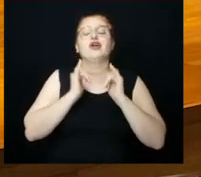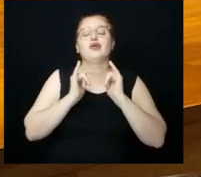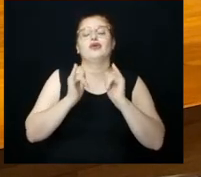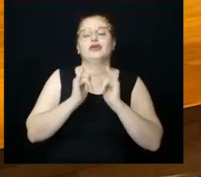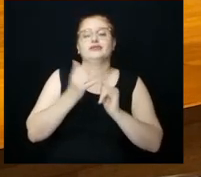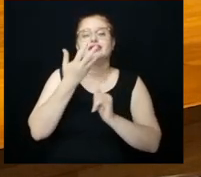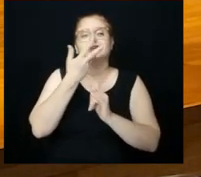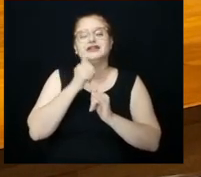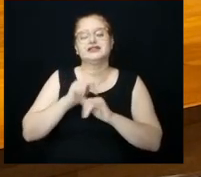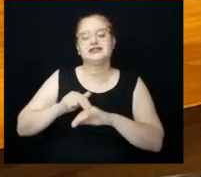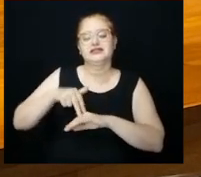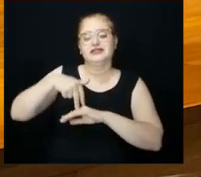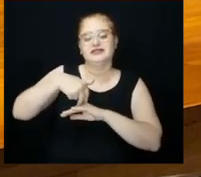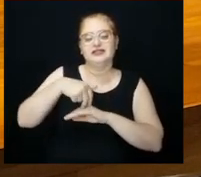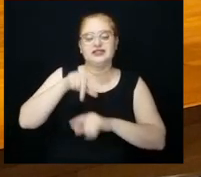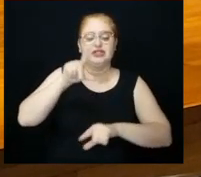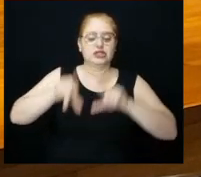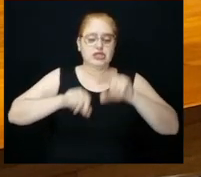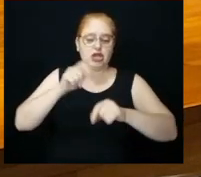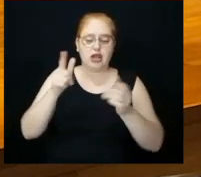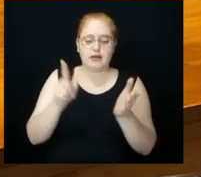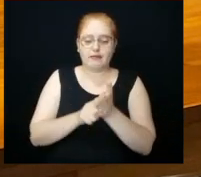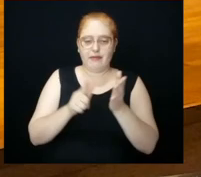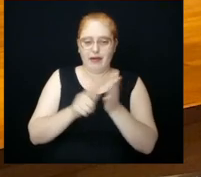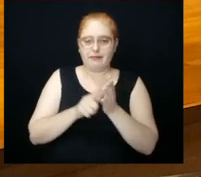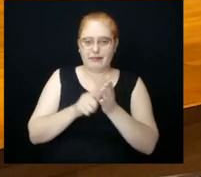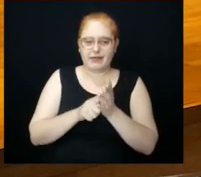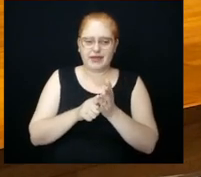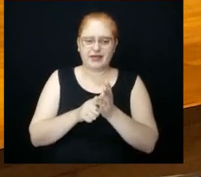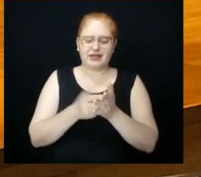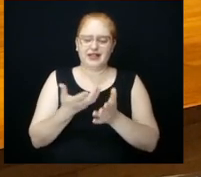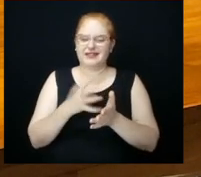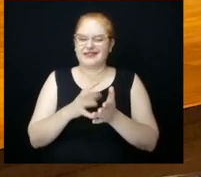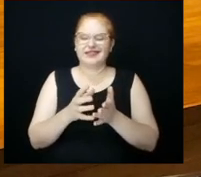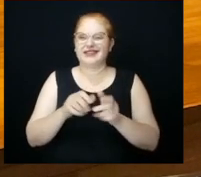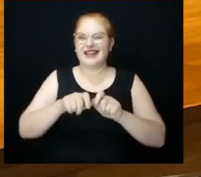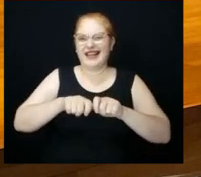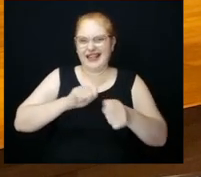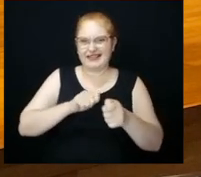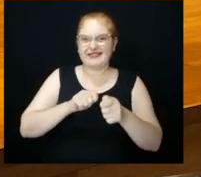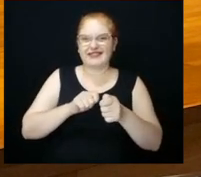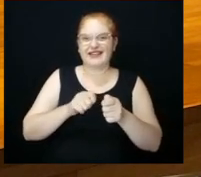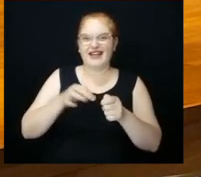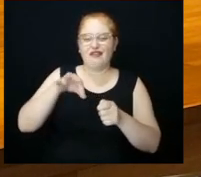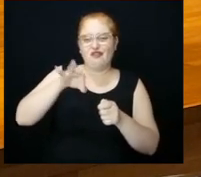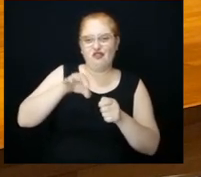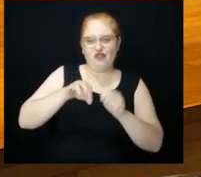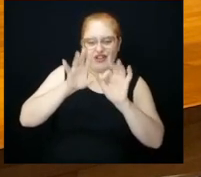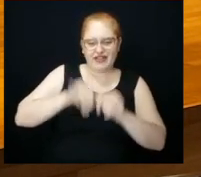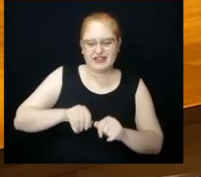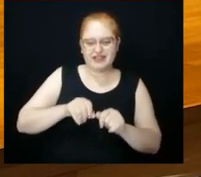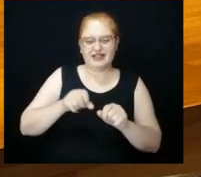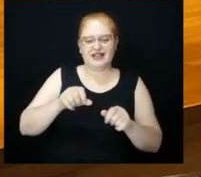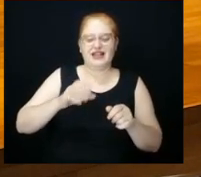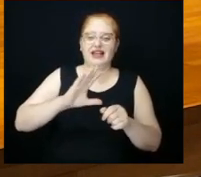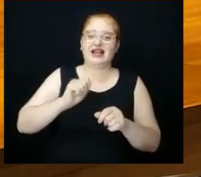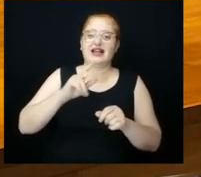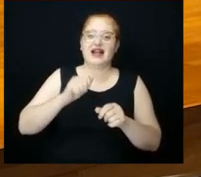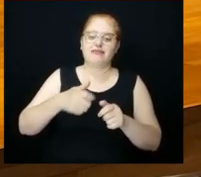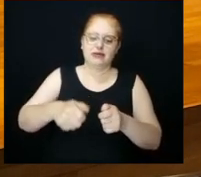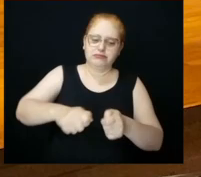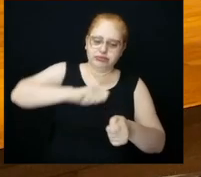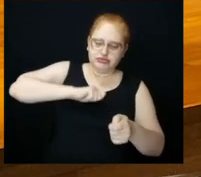O miúdo se levanta e escolhe entre os papéis, receando rasgar uma folha escrita. Acaba por arrancar a capa de um dos